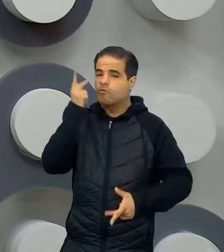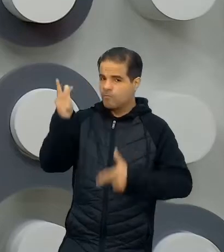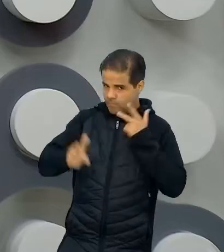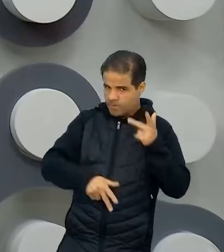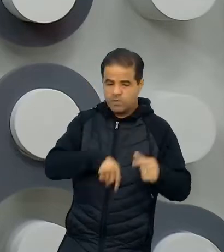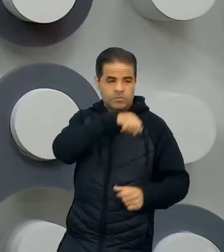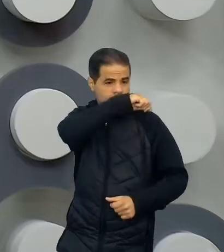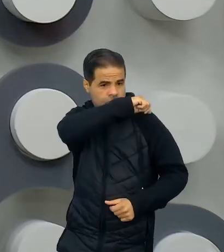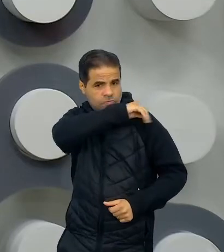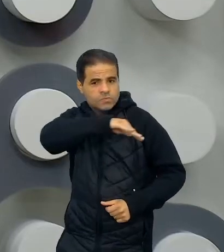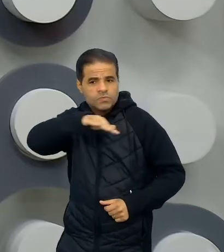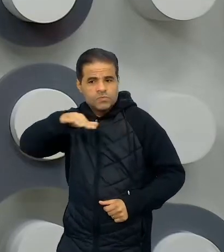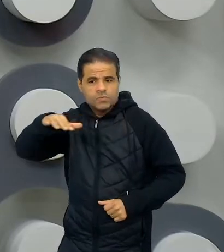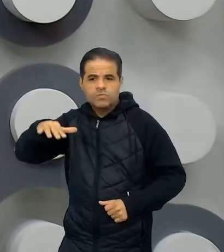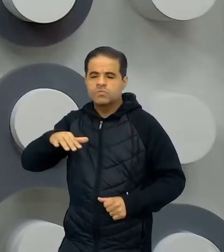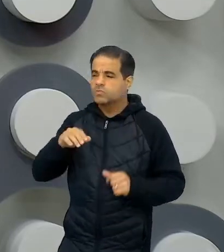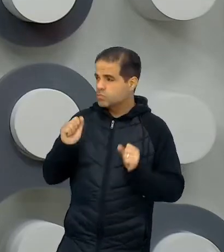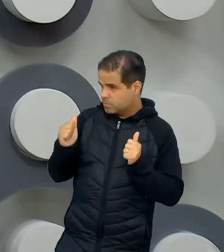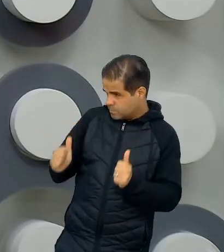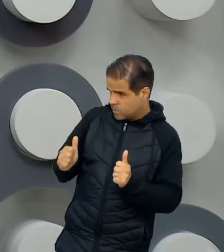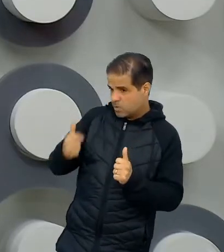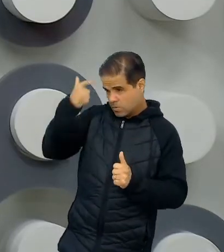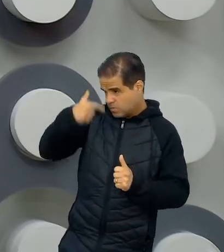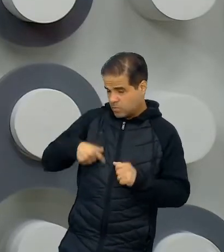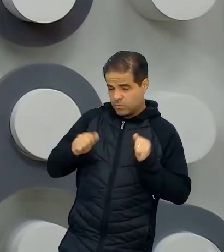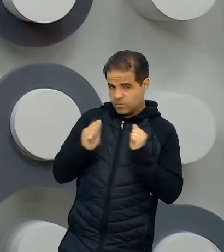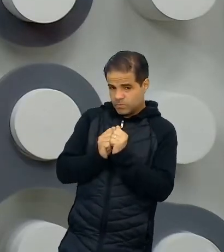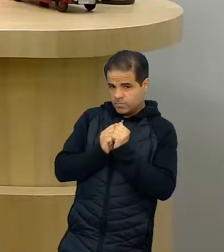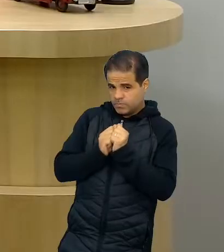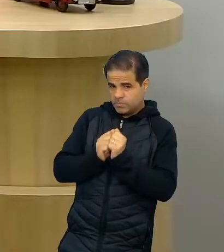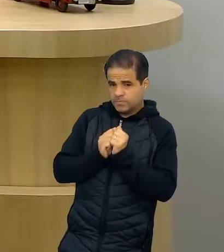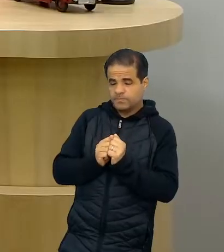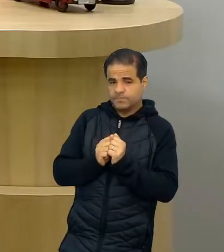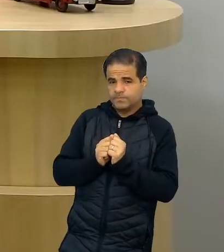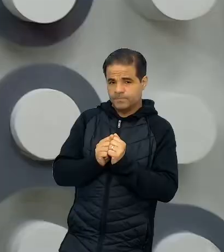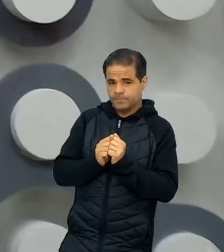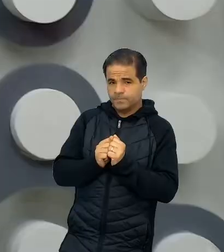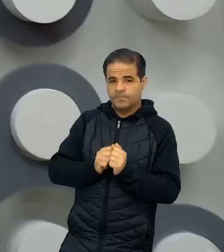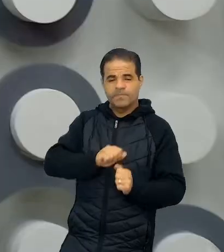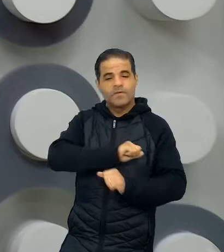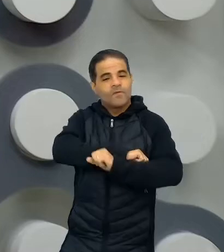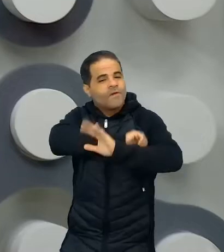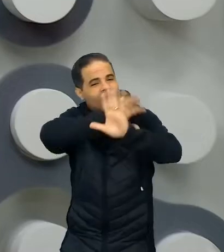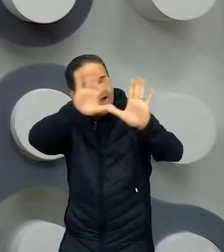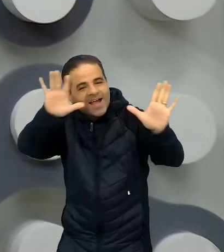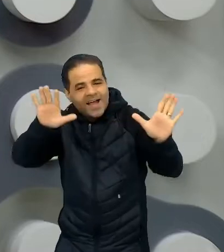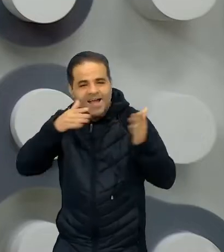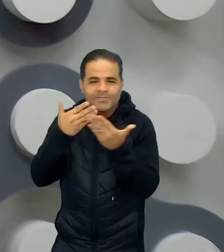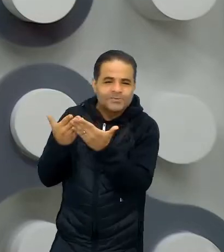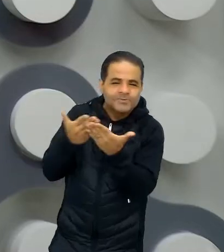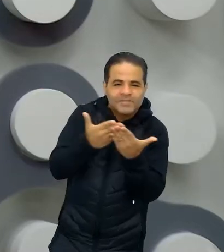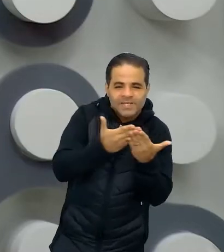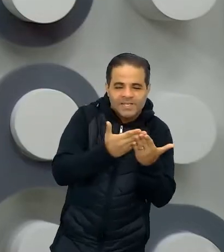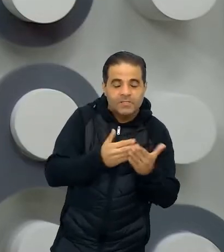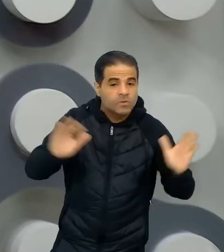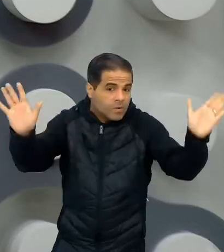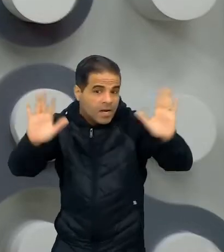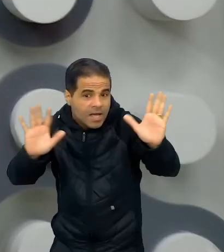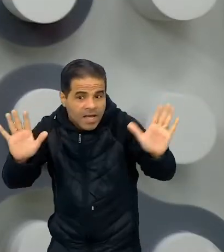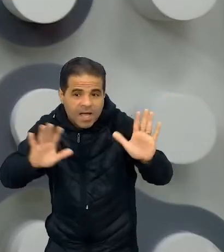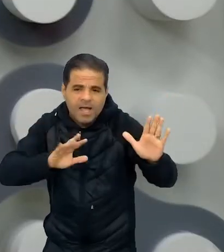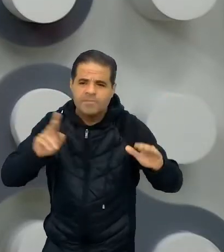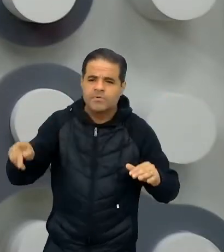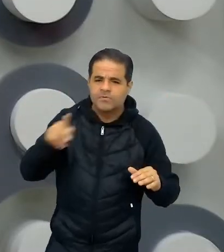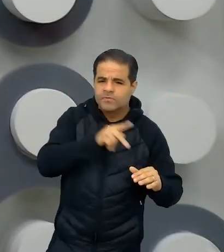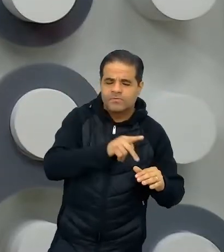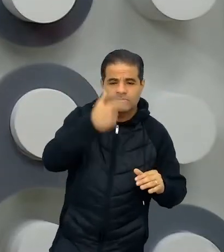para os alunos aí da segunda série. Tudo bem? E eu também tô aqui. Você também. Tô de... Olá, estudantes! Olá,